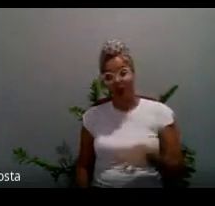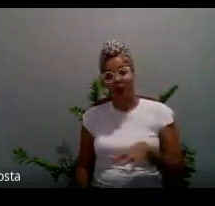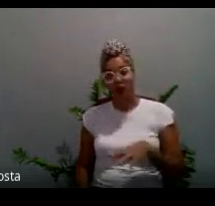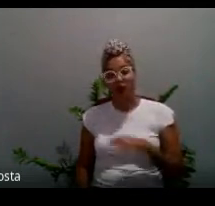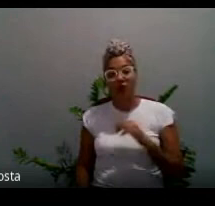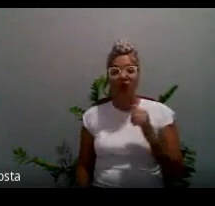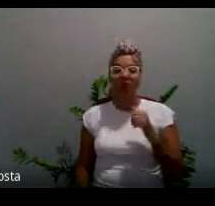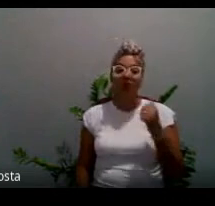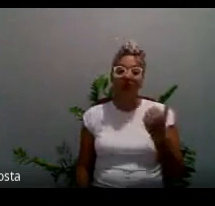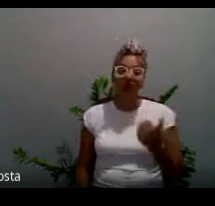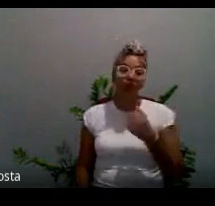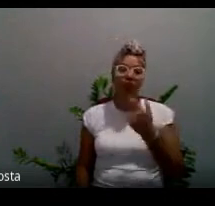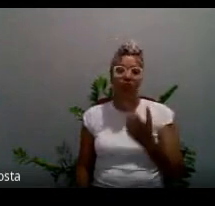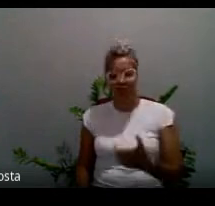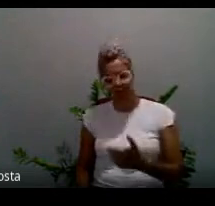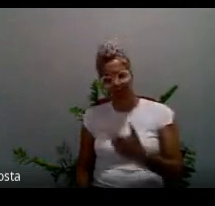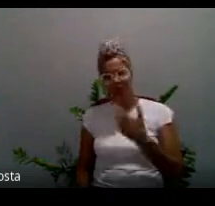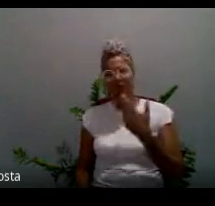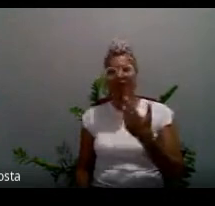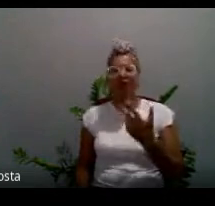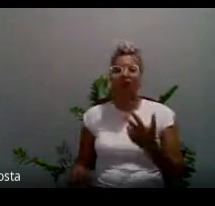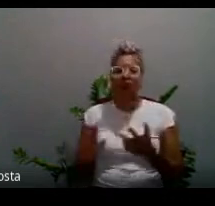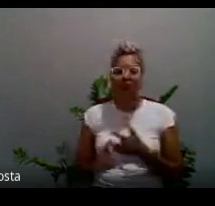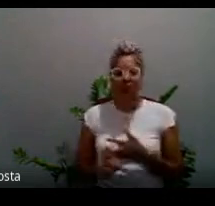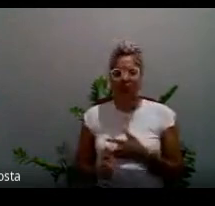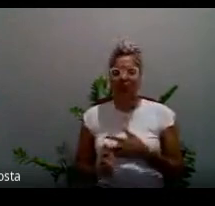dividi entre eventos, curiosidades, né, notícias sobre o Covid,